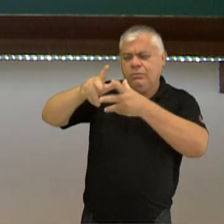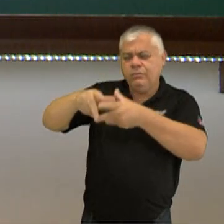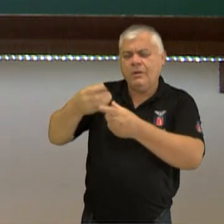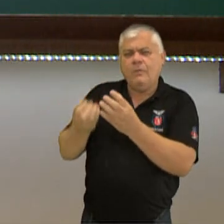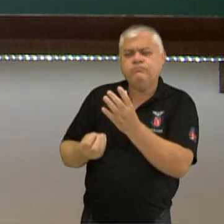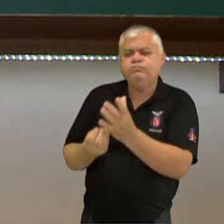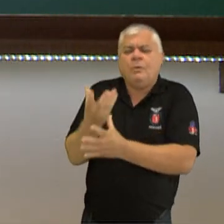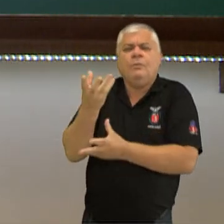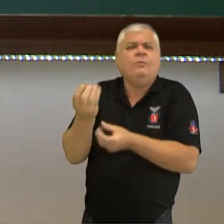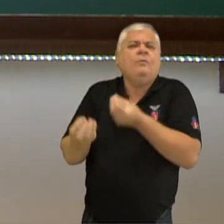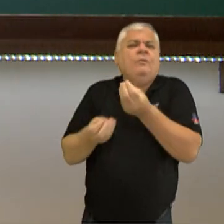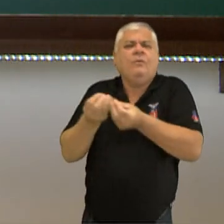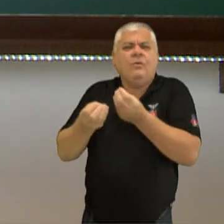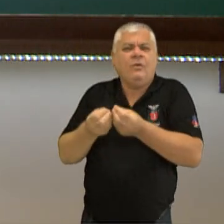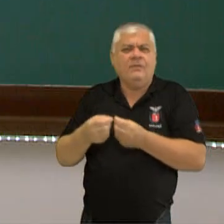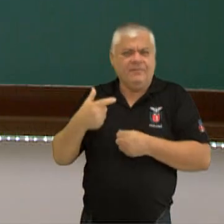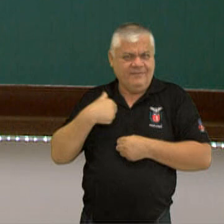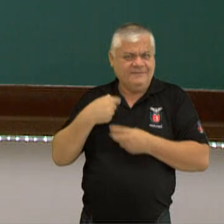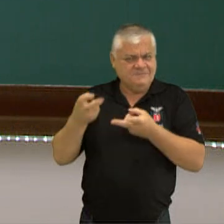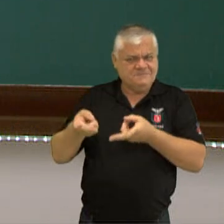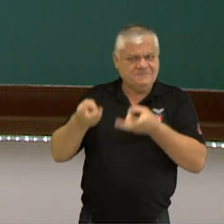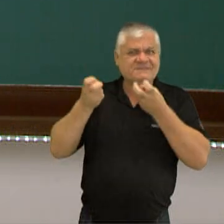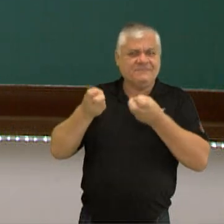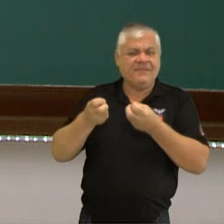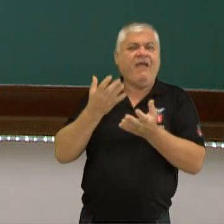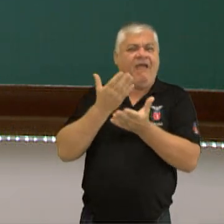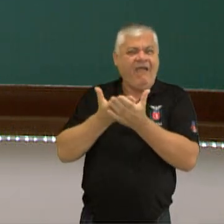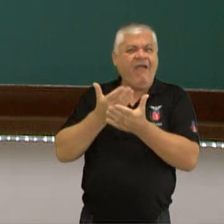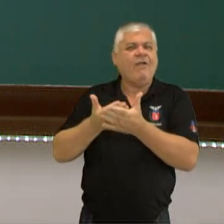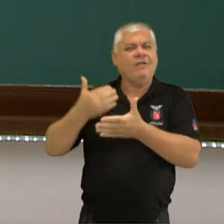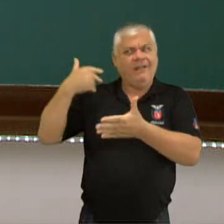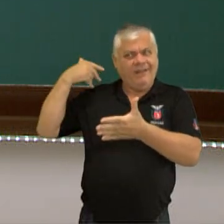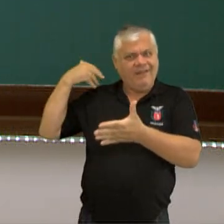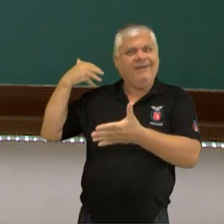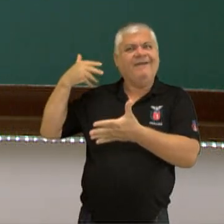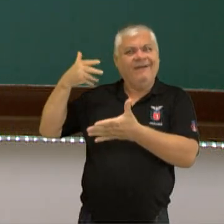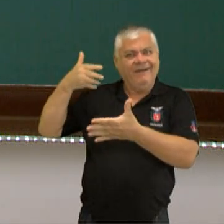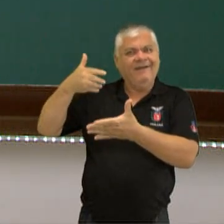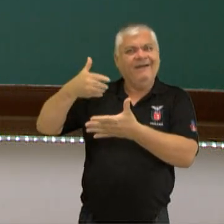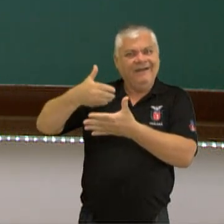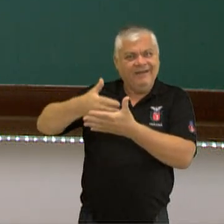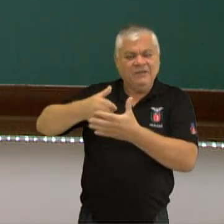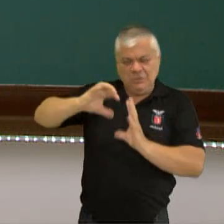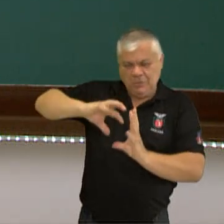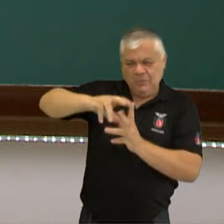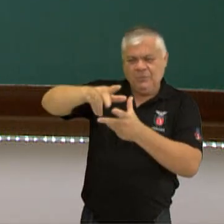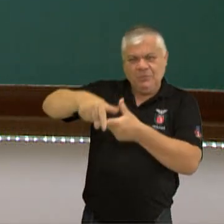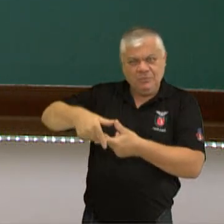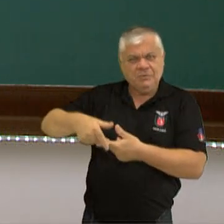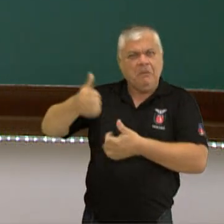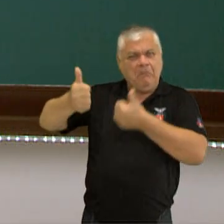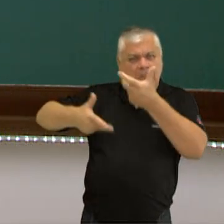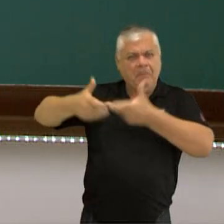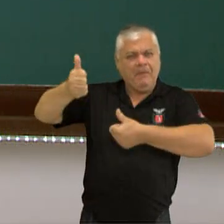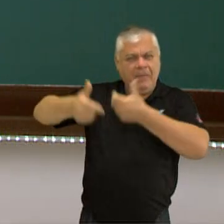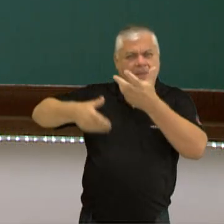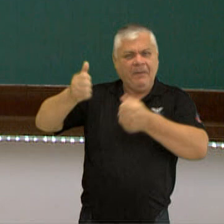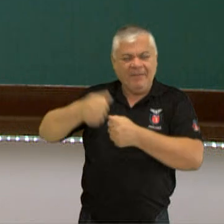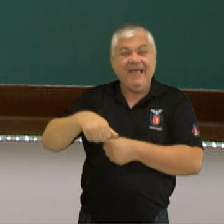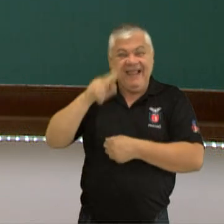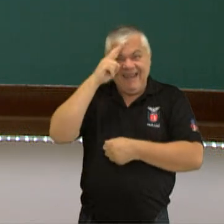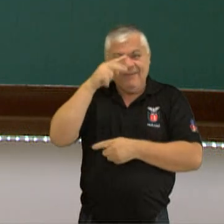planeta Terra. Se vocês perceberem, algumas aulas nós já estamos falando do nosso planeta, da biosfera, com